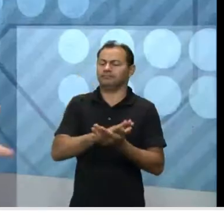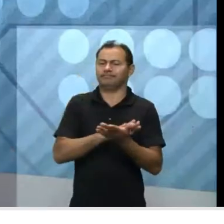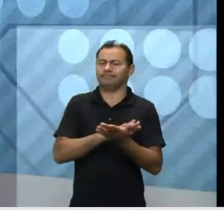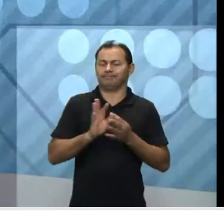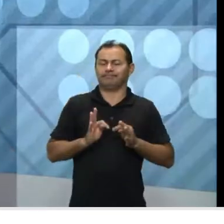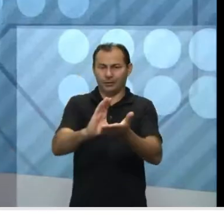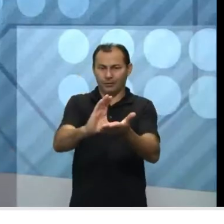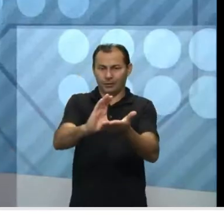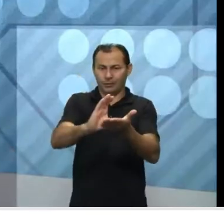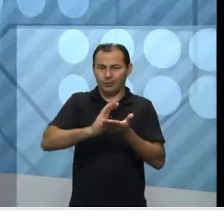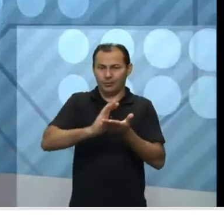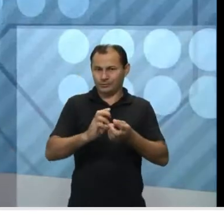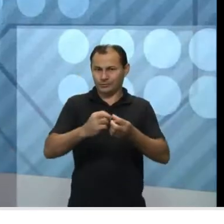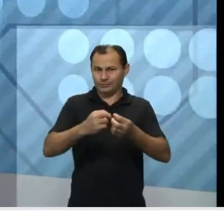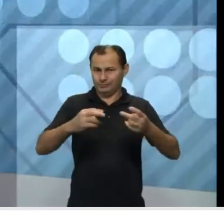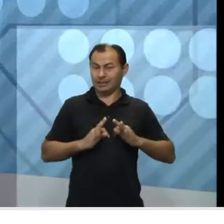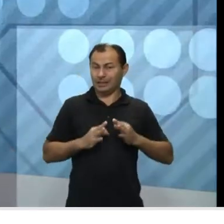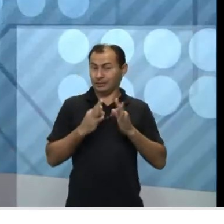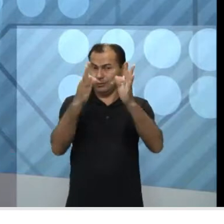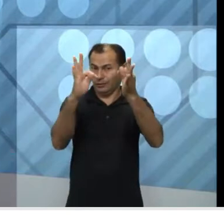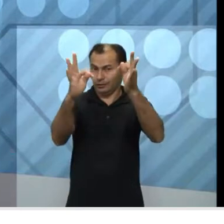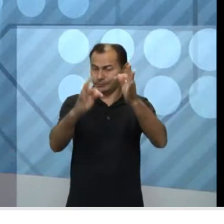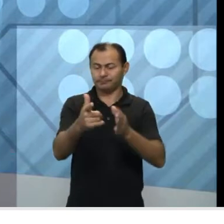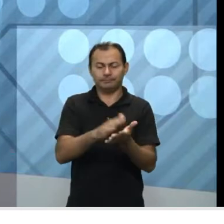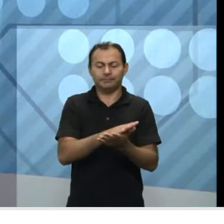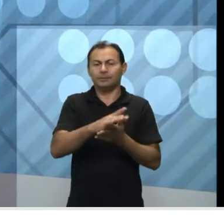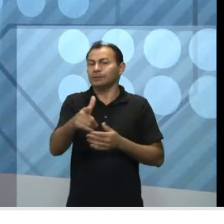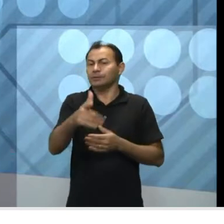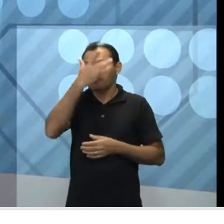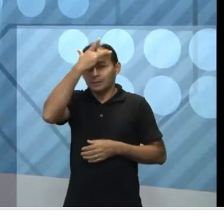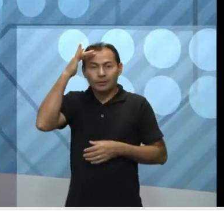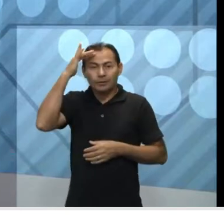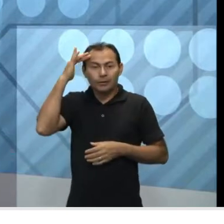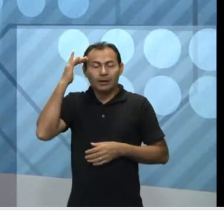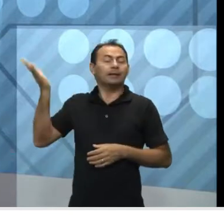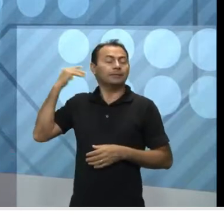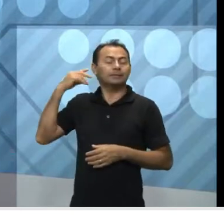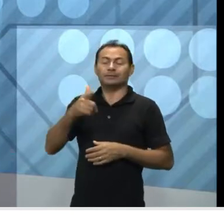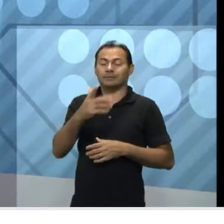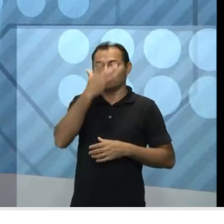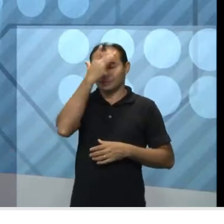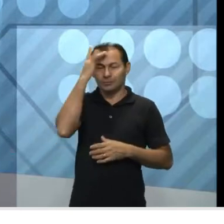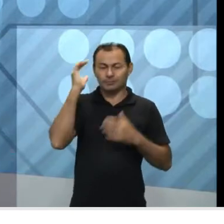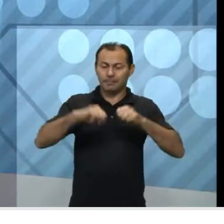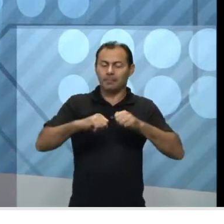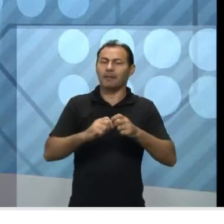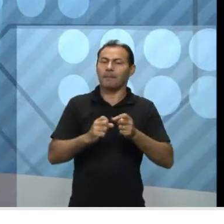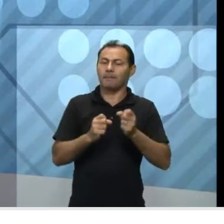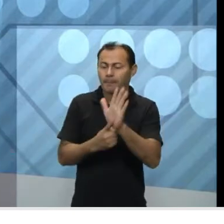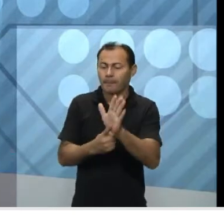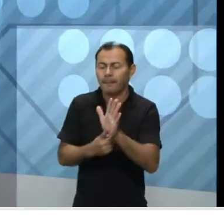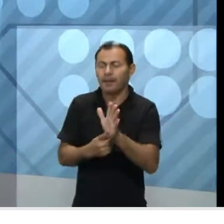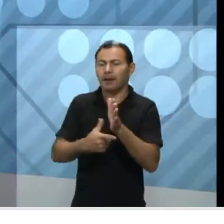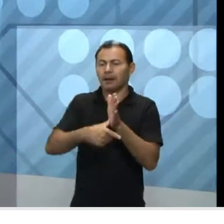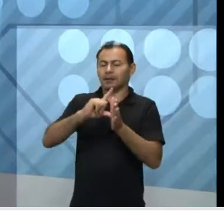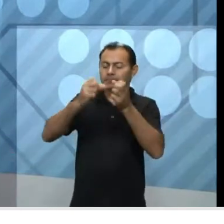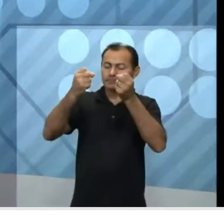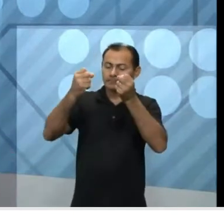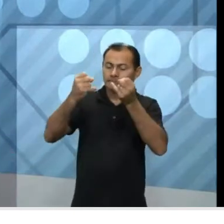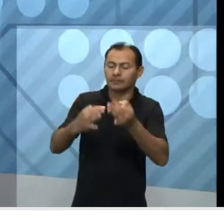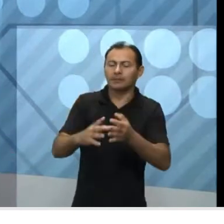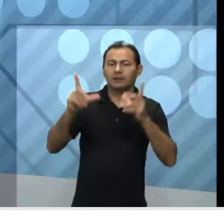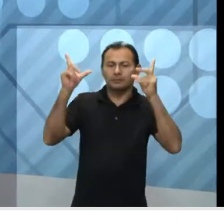haviam especialistas que podiam, naquela época, dar um resultado precoce da perda auditiva,